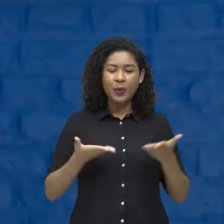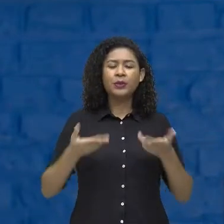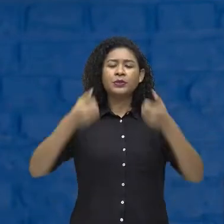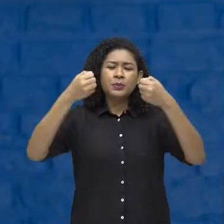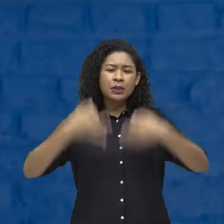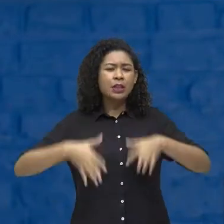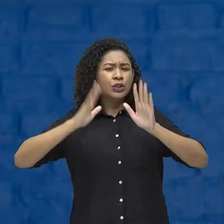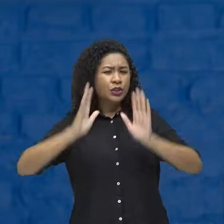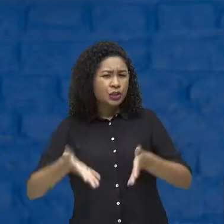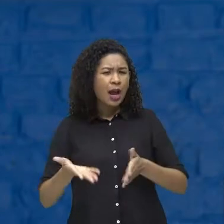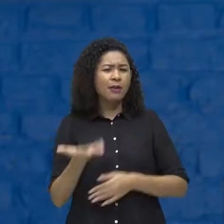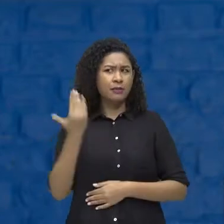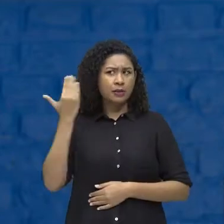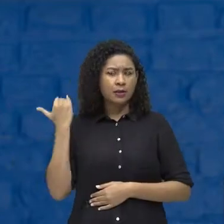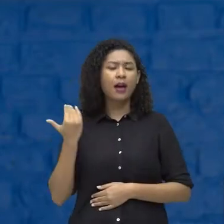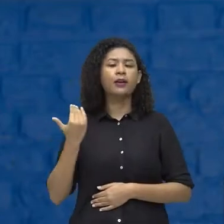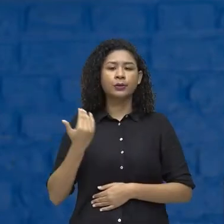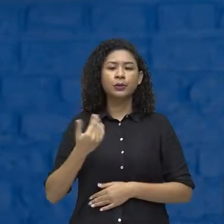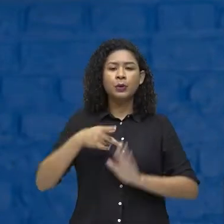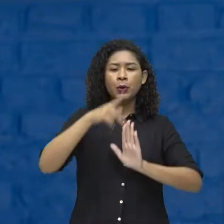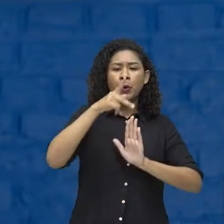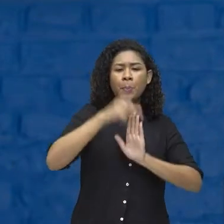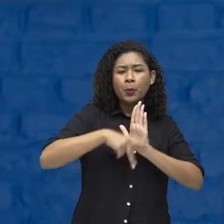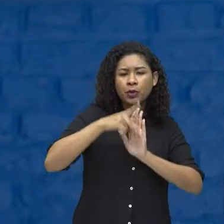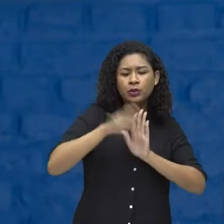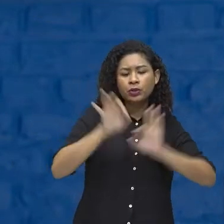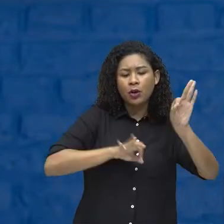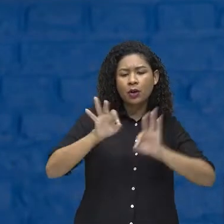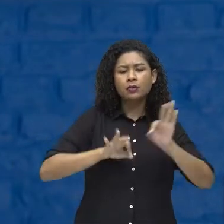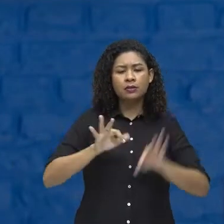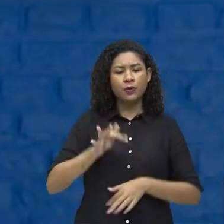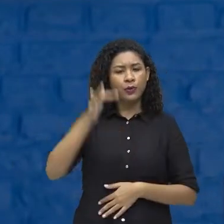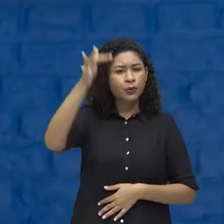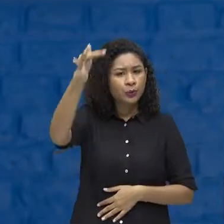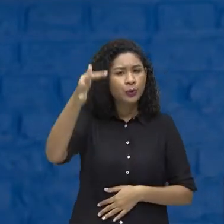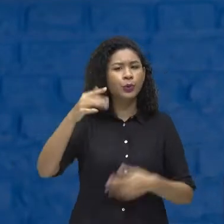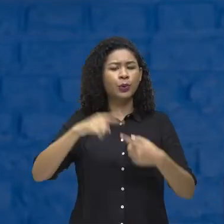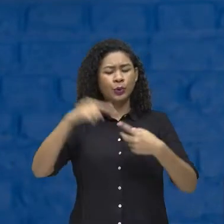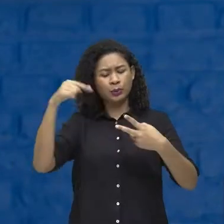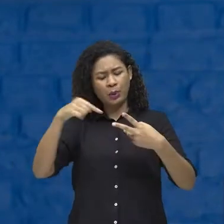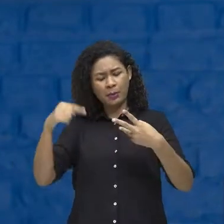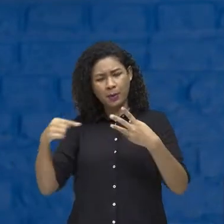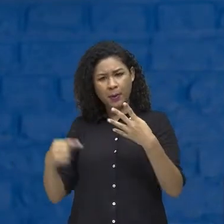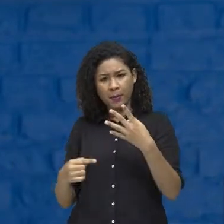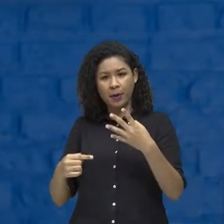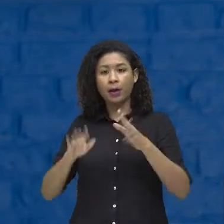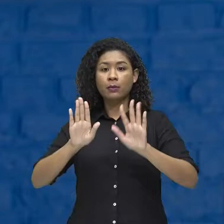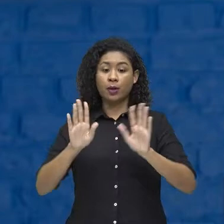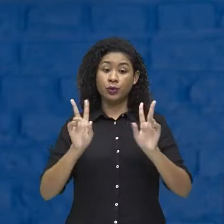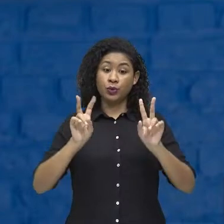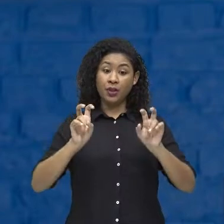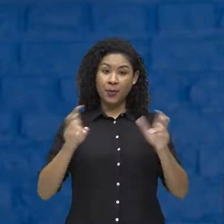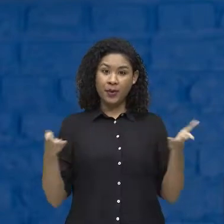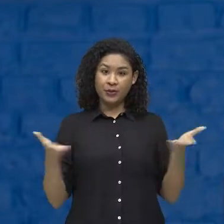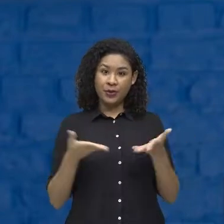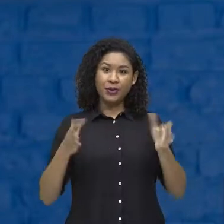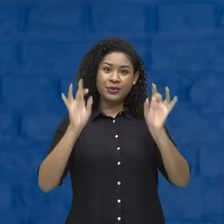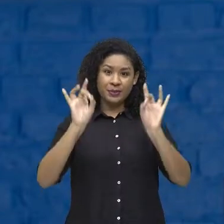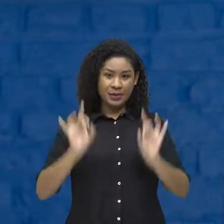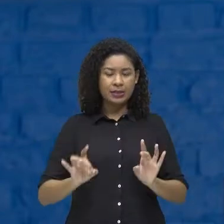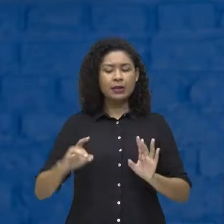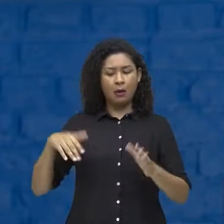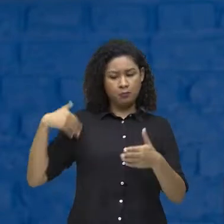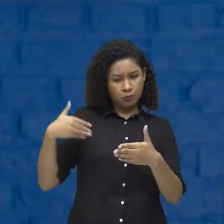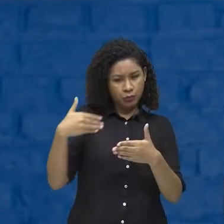vida, sobre argumentação, autoconhecimento e a temática de hoje ela vai dar continuidade agora com um ar